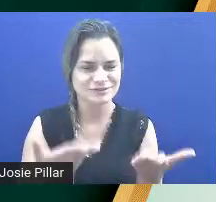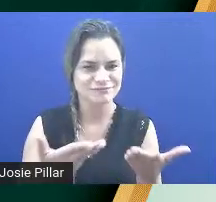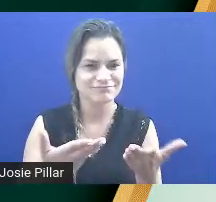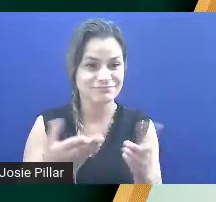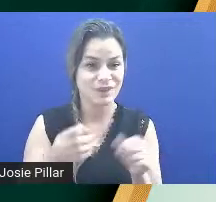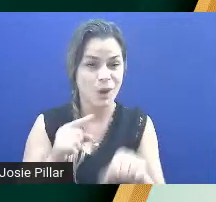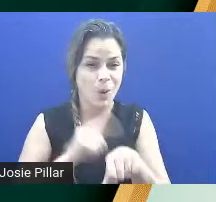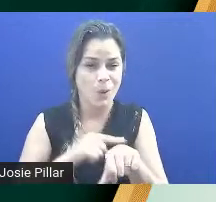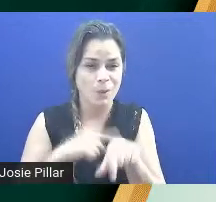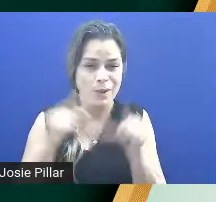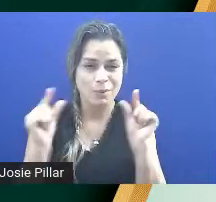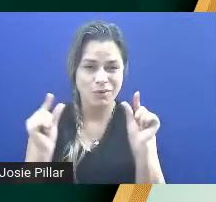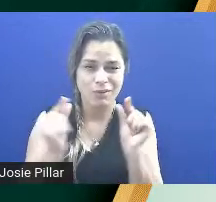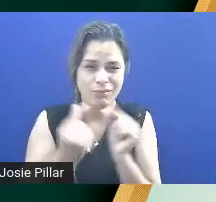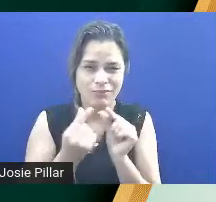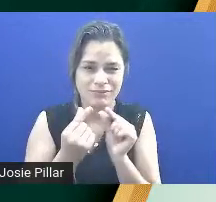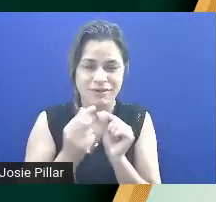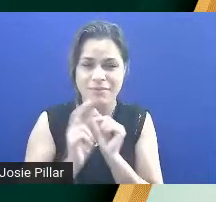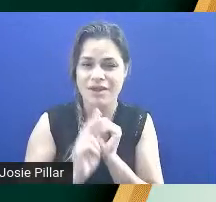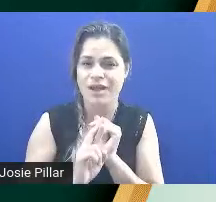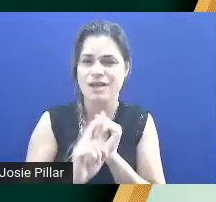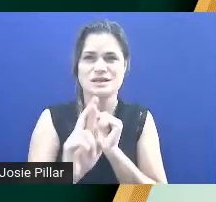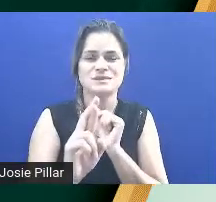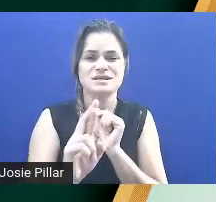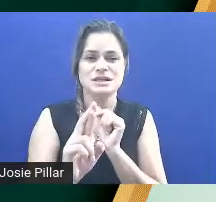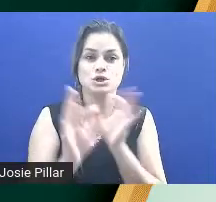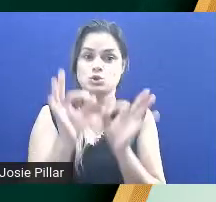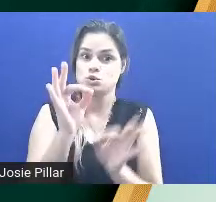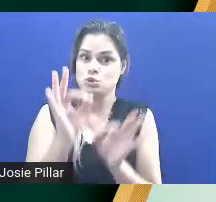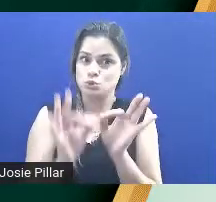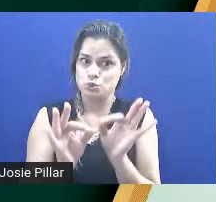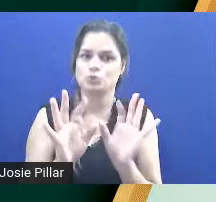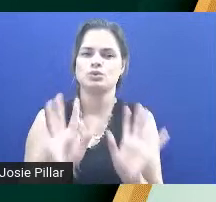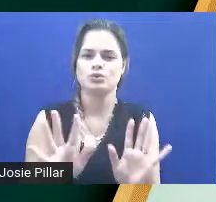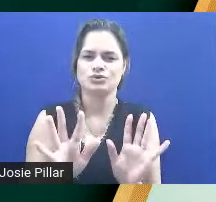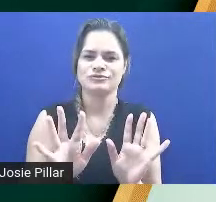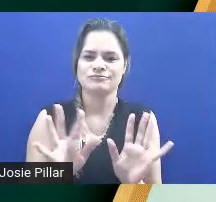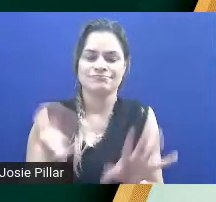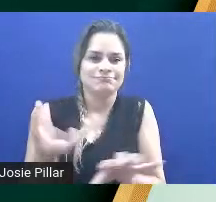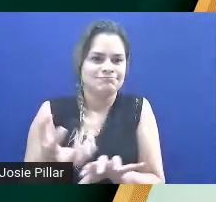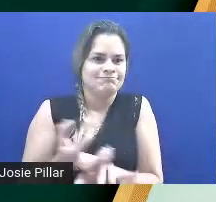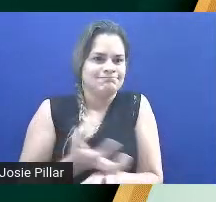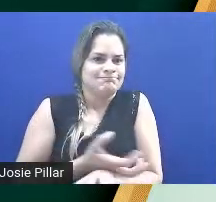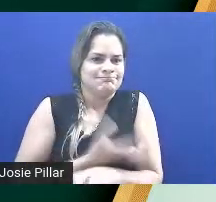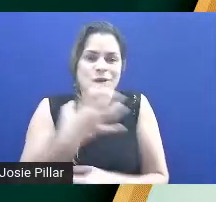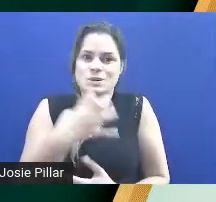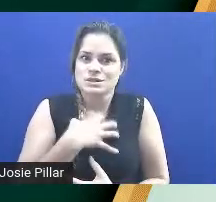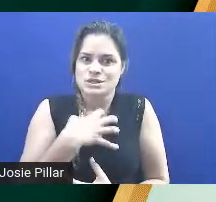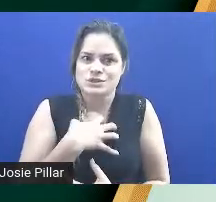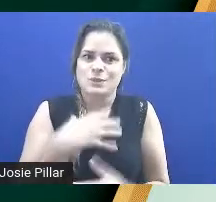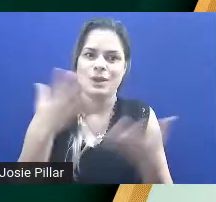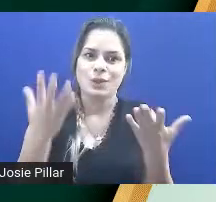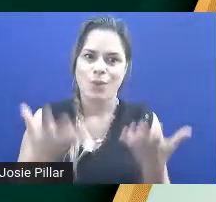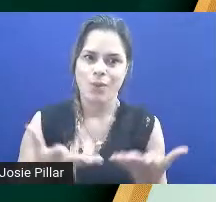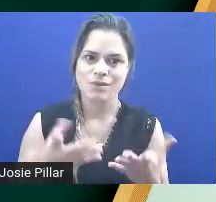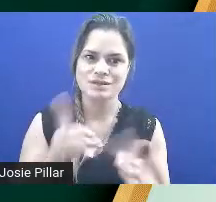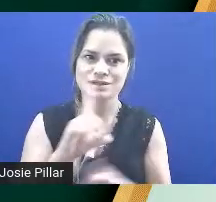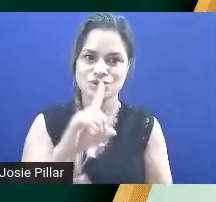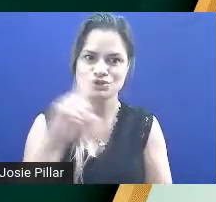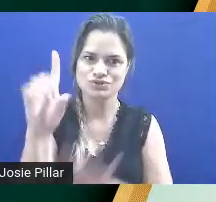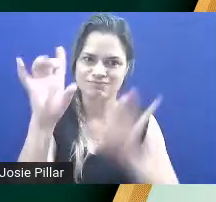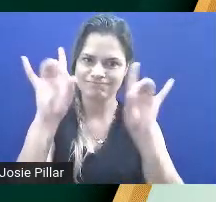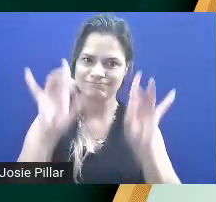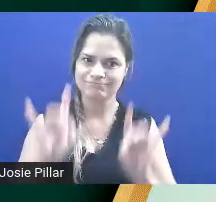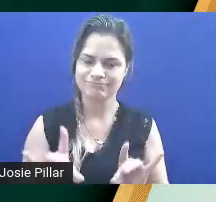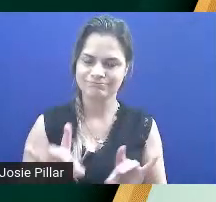que eu tenho para representar de maneira justa o turbilhão de sentimentos que esse dia representa para cada um de nós. Sendo assim, eu